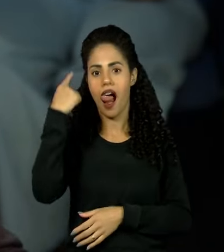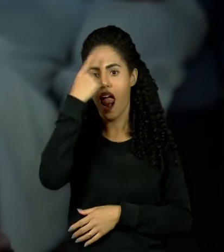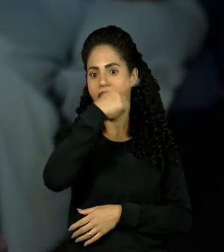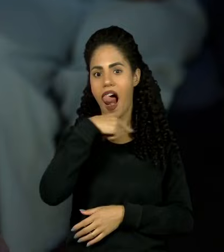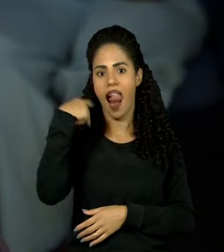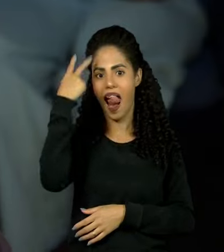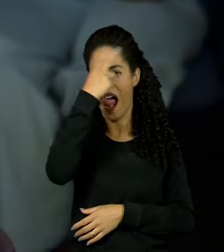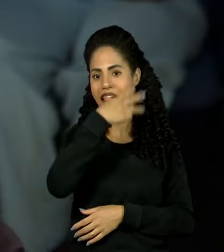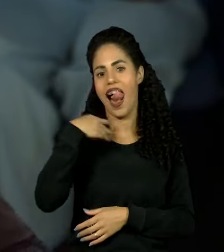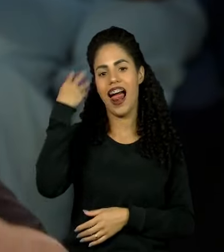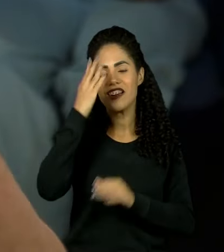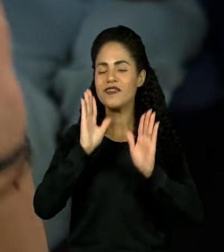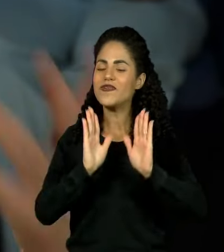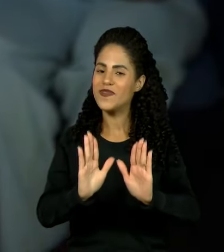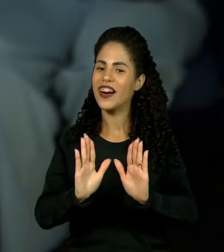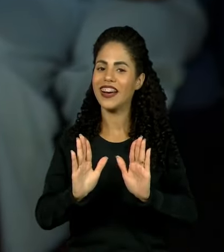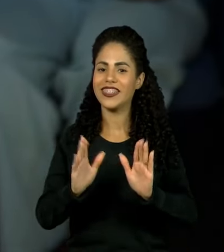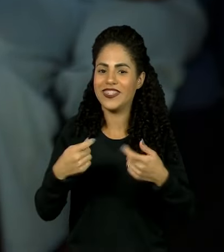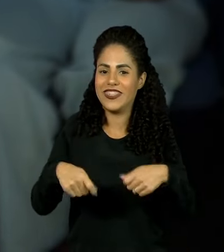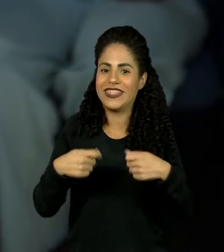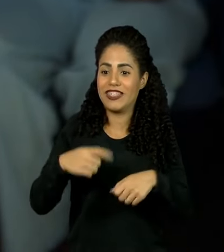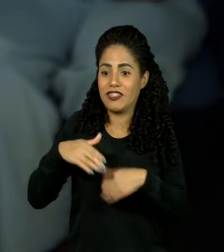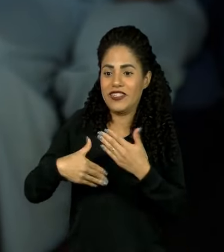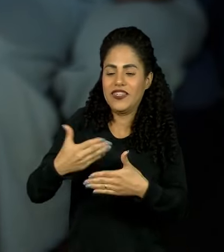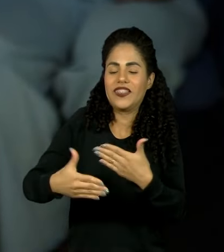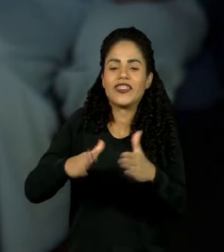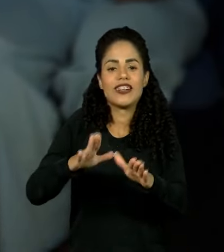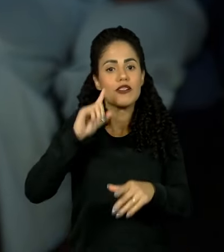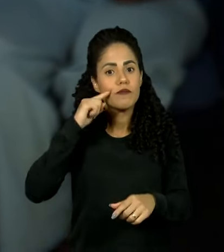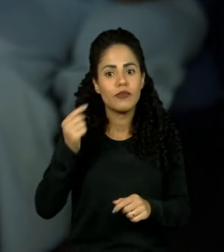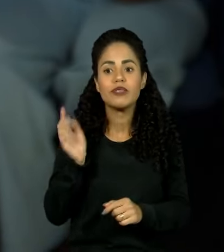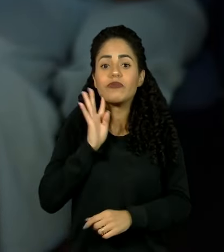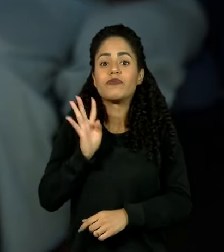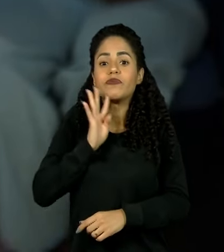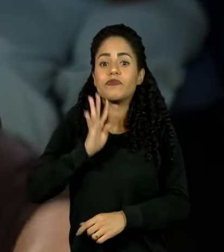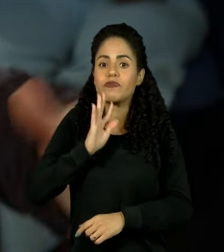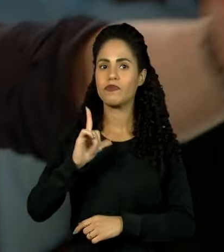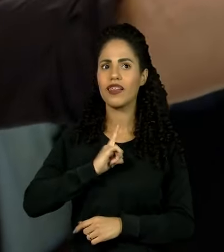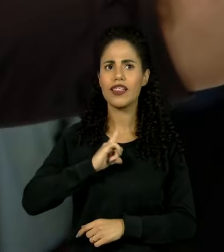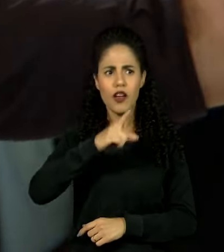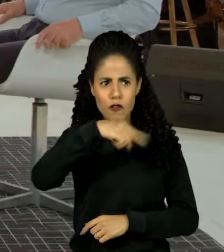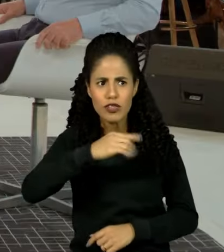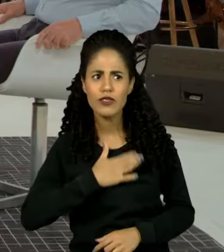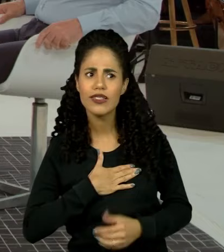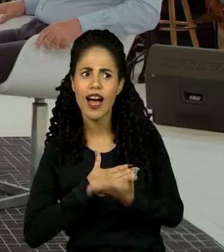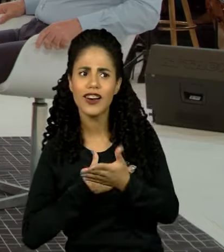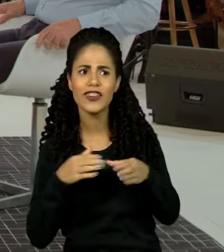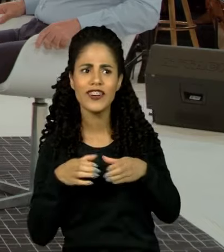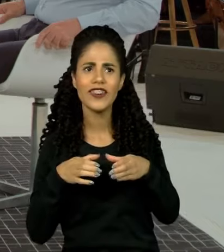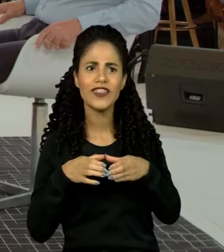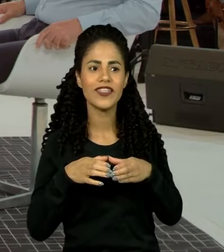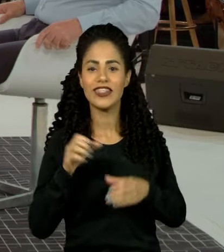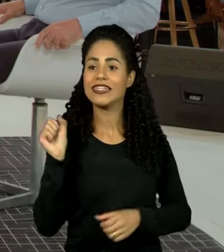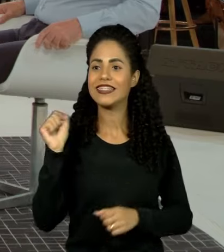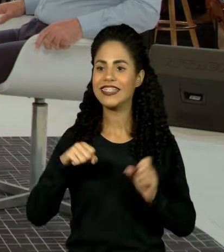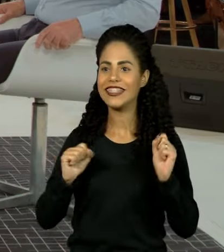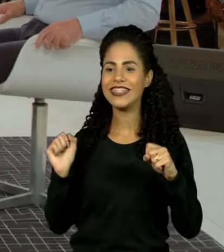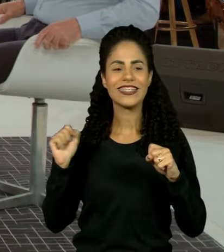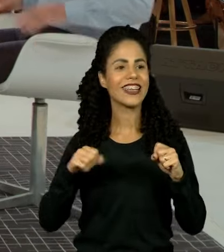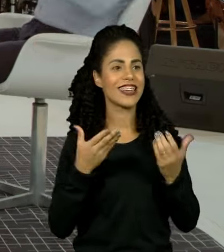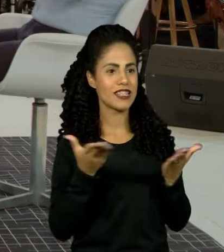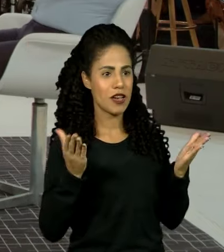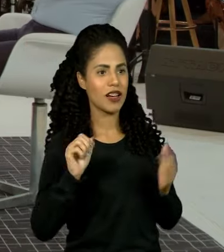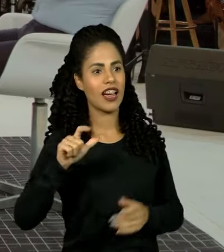tem tantos outros projetos no SESC no Senac que são coisas muito legais vocês gostaram da banda sim nossa